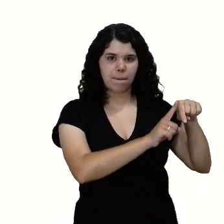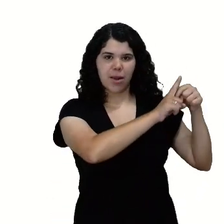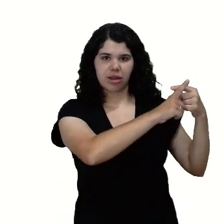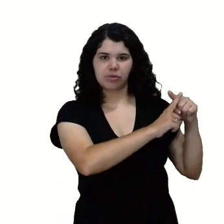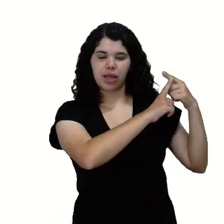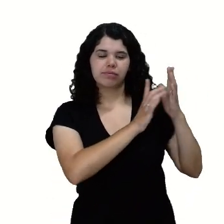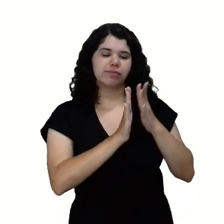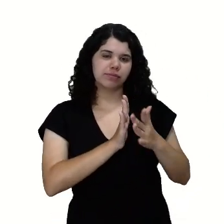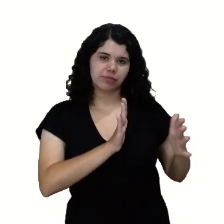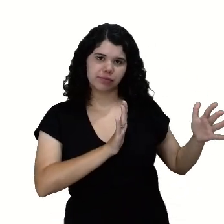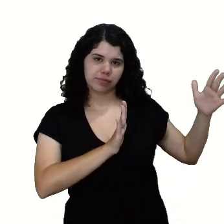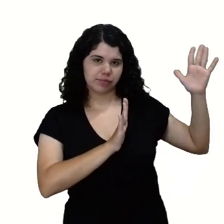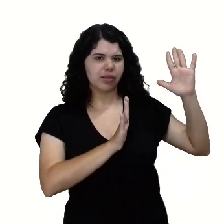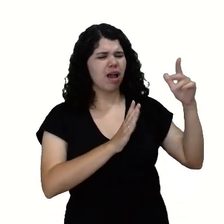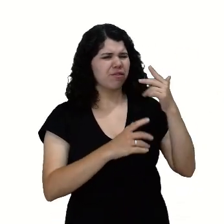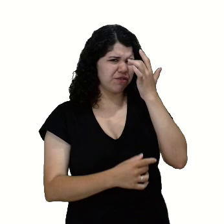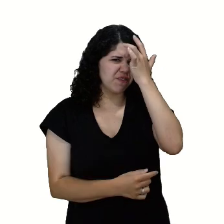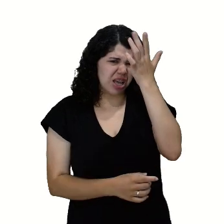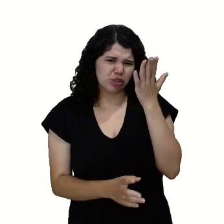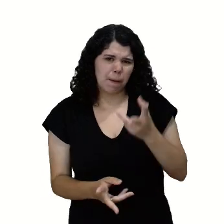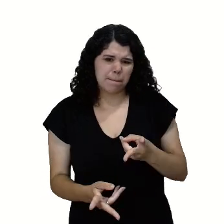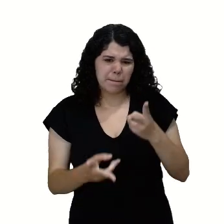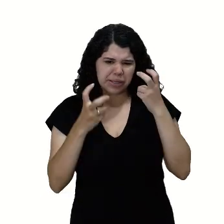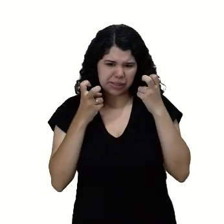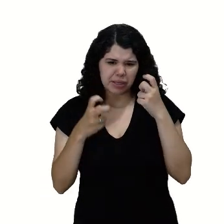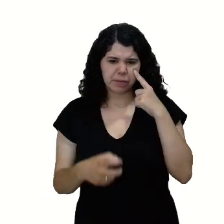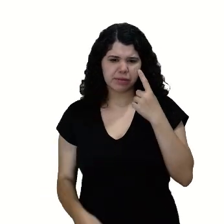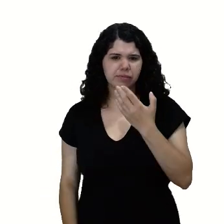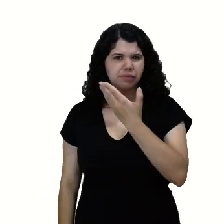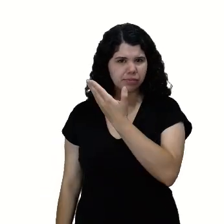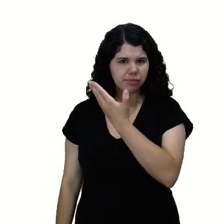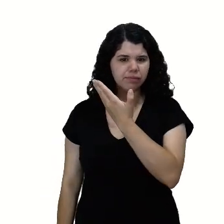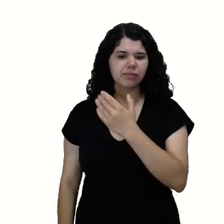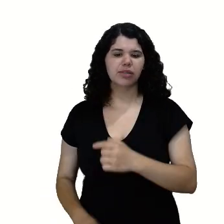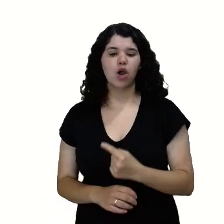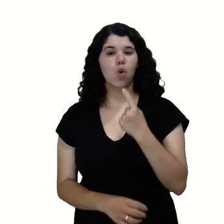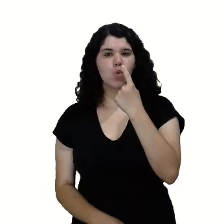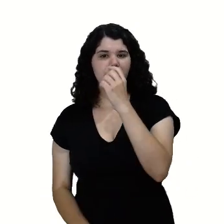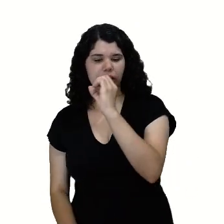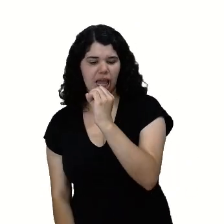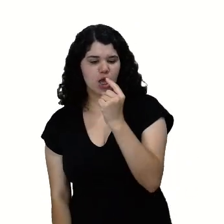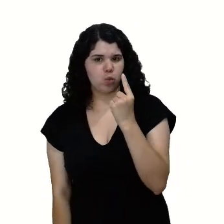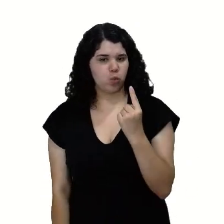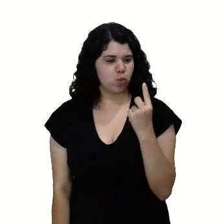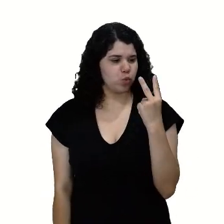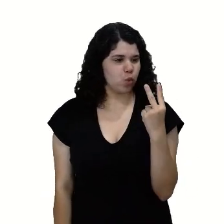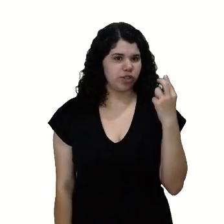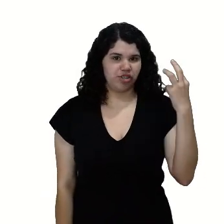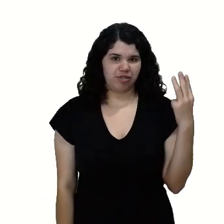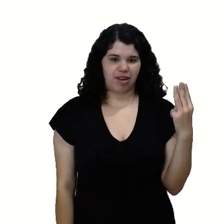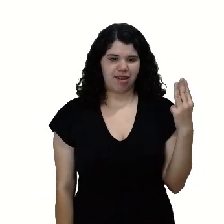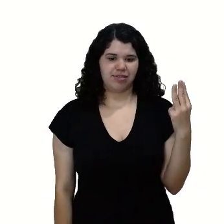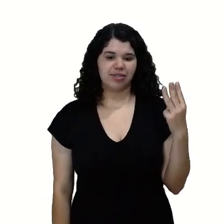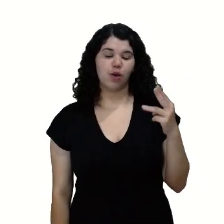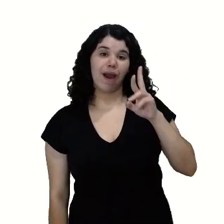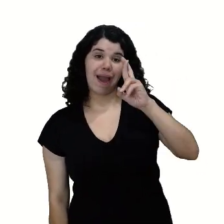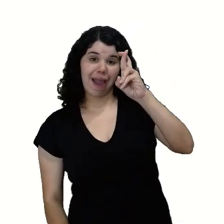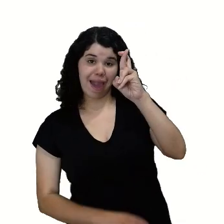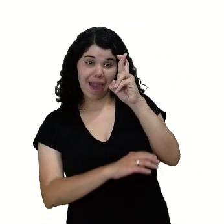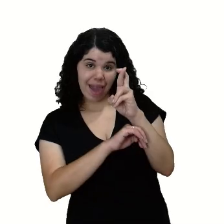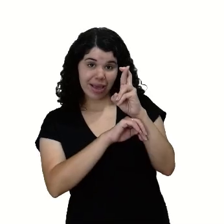da gente determinar, não é isso? Ou seja, 0 para o 1, do 1 para o 2, do 2 para o 3. Então, a letra R e a letra